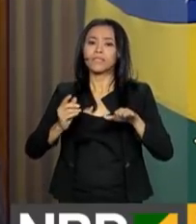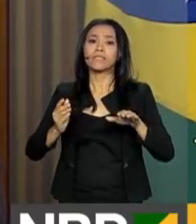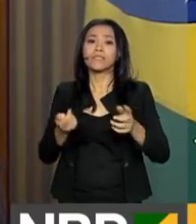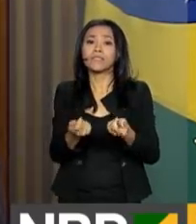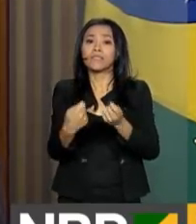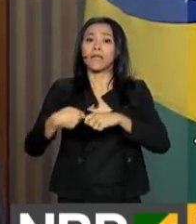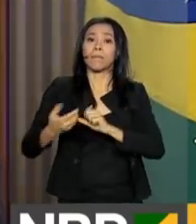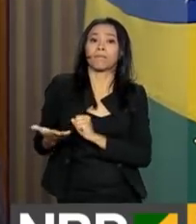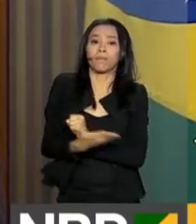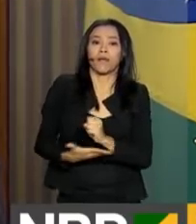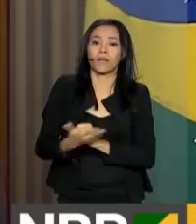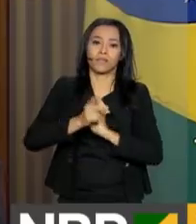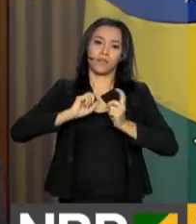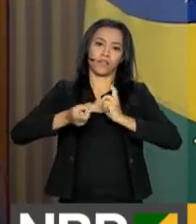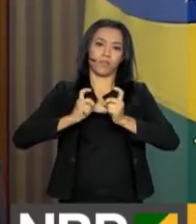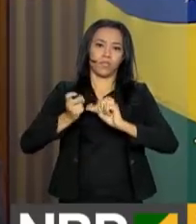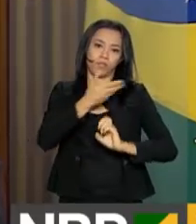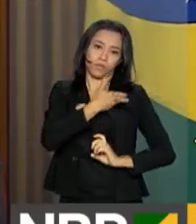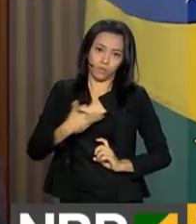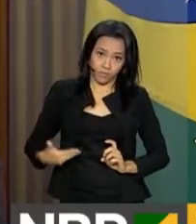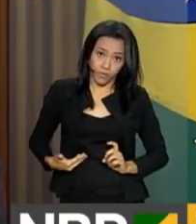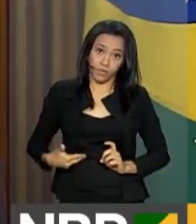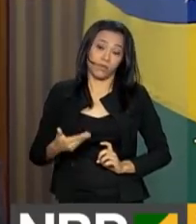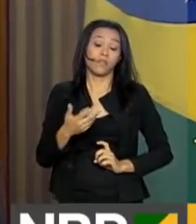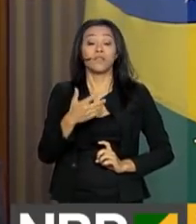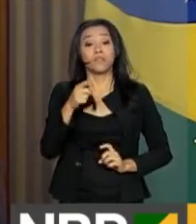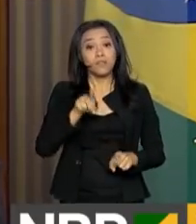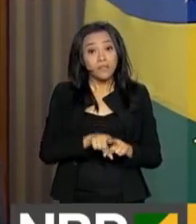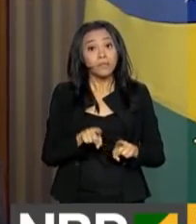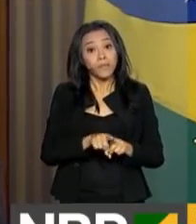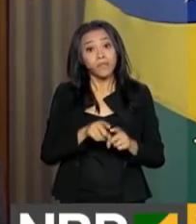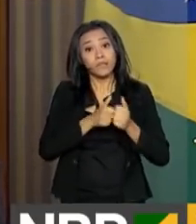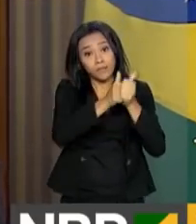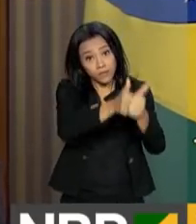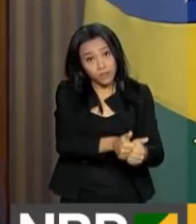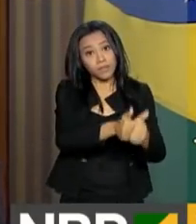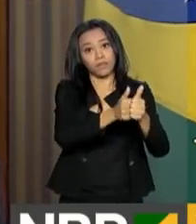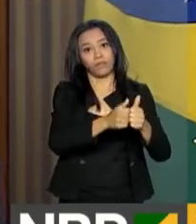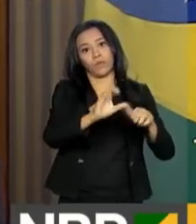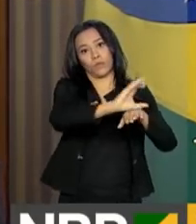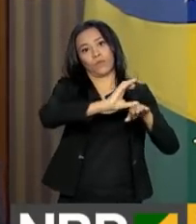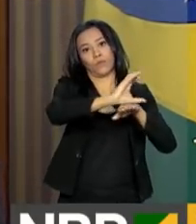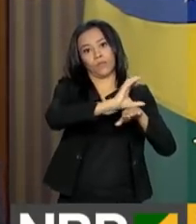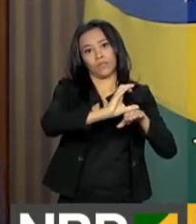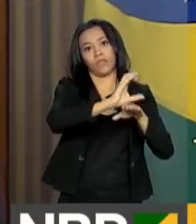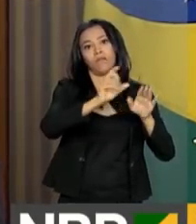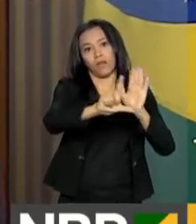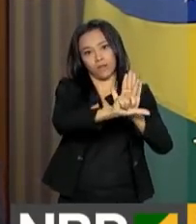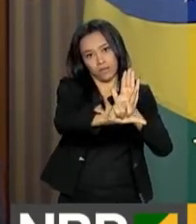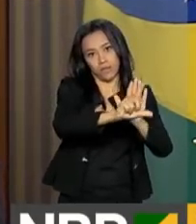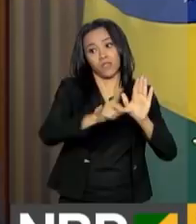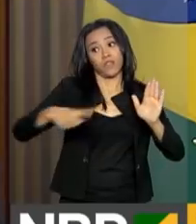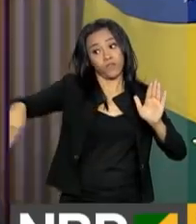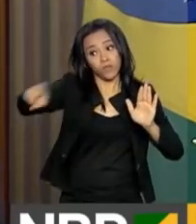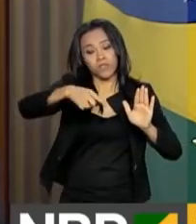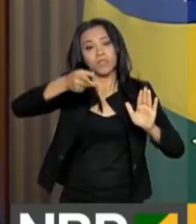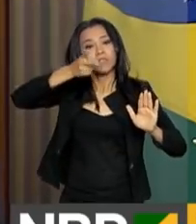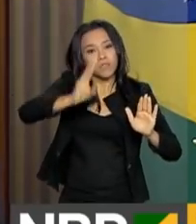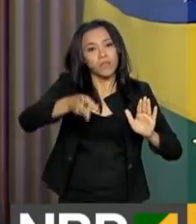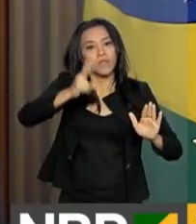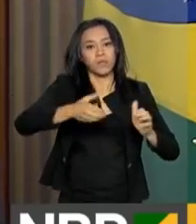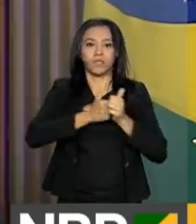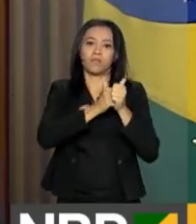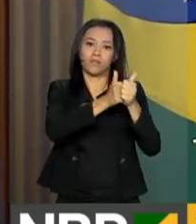e portanto mais do que legalidade a condicionalidade e portanto quando os senhores agire agiram de acordo